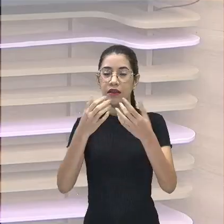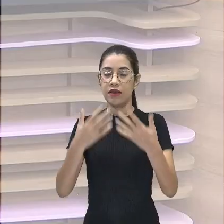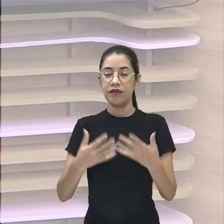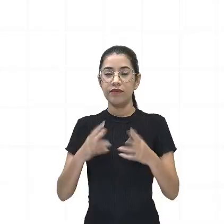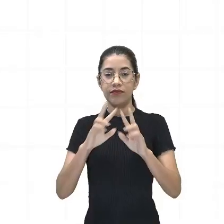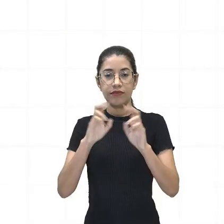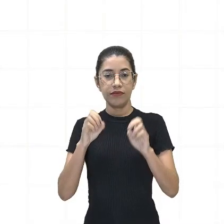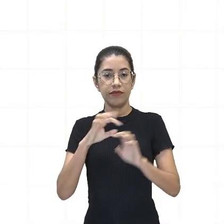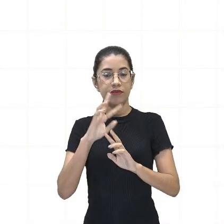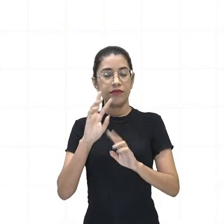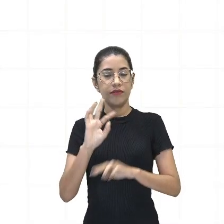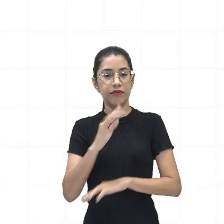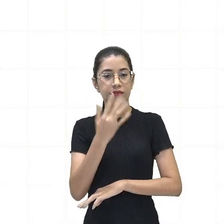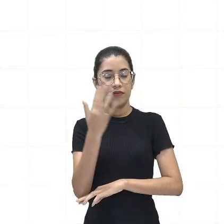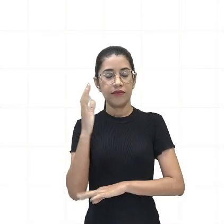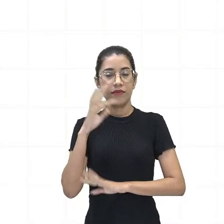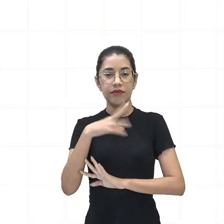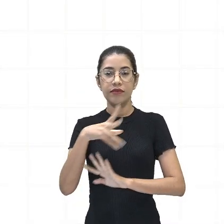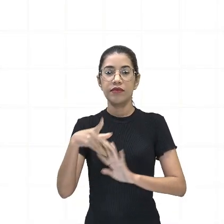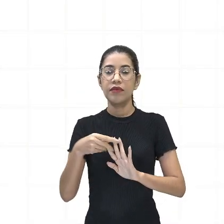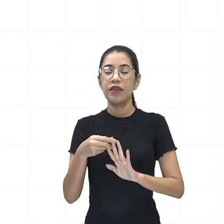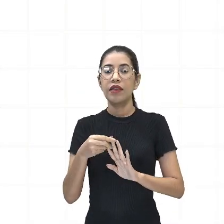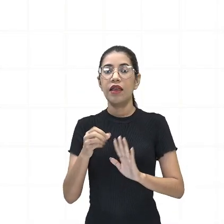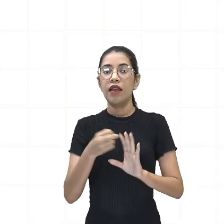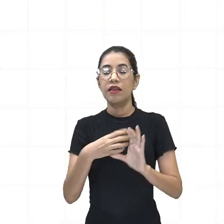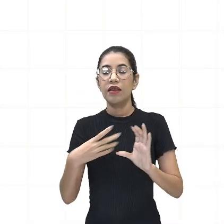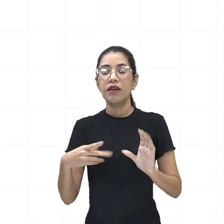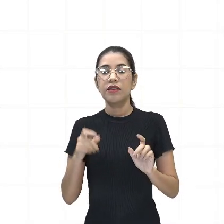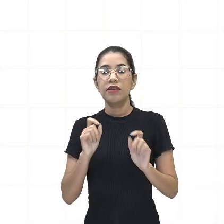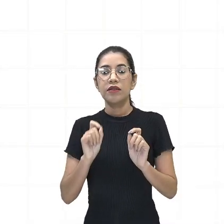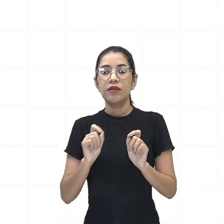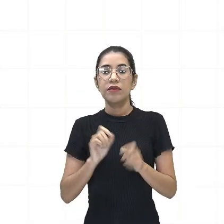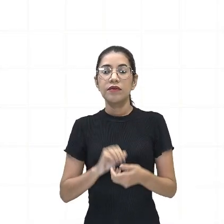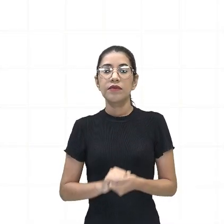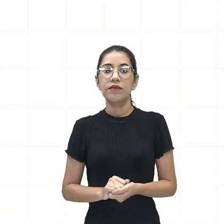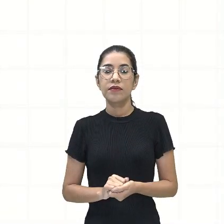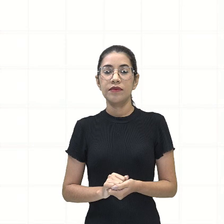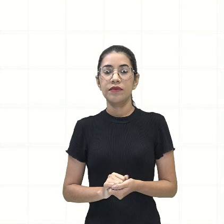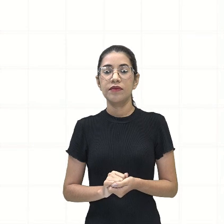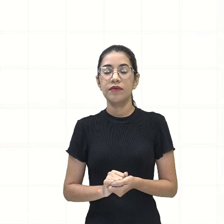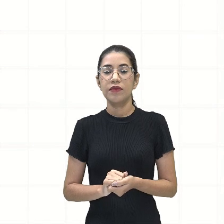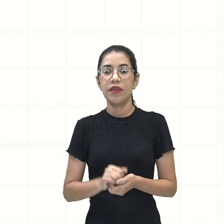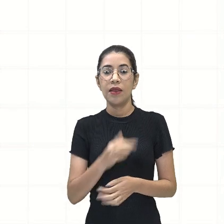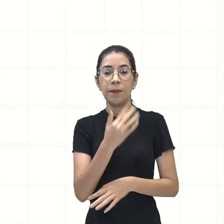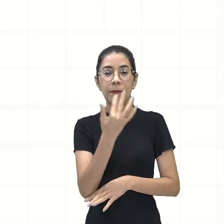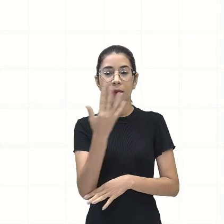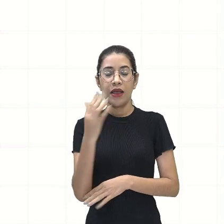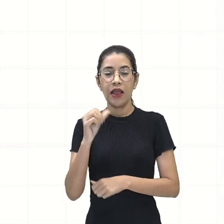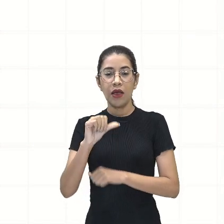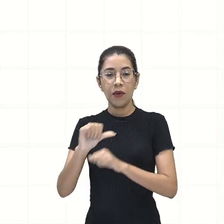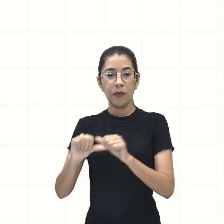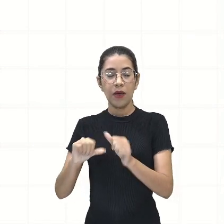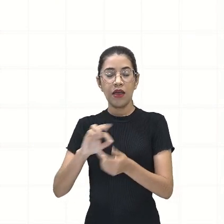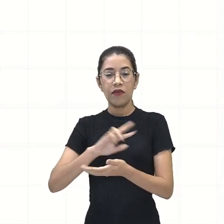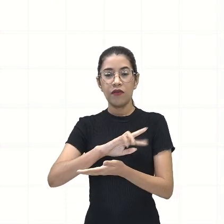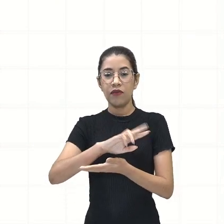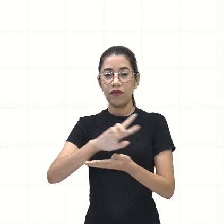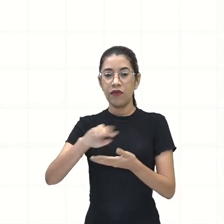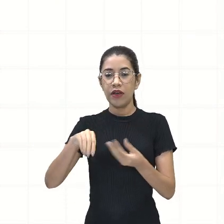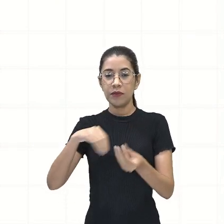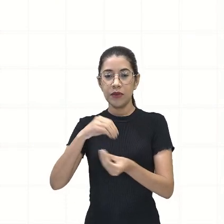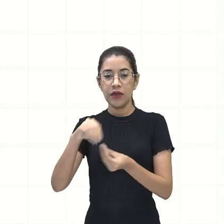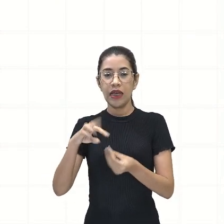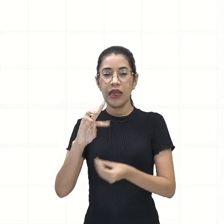da floresta amazônica, ela tem como característica de ser uma vegetação heterogênea e hidrófila. O que